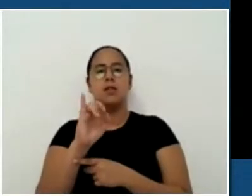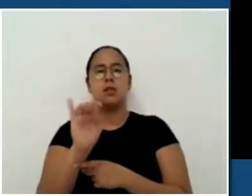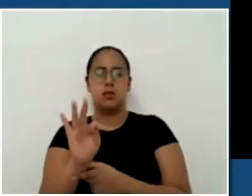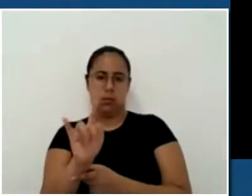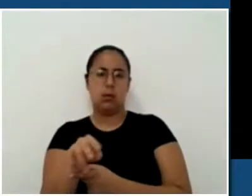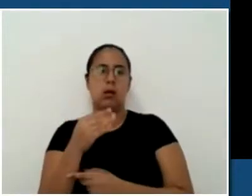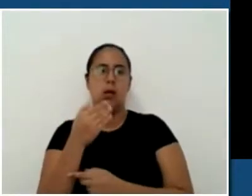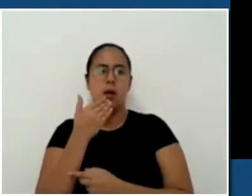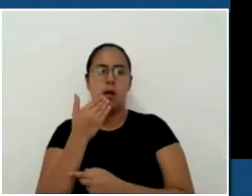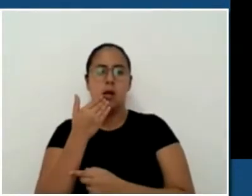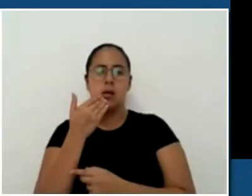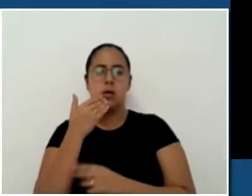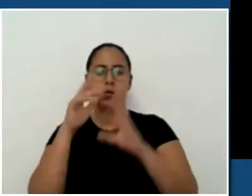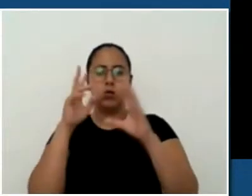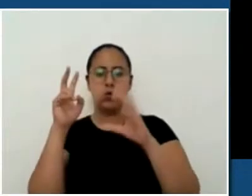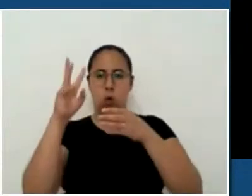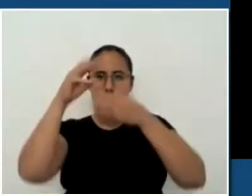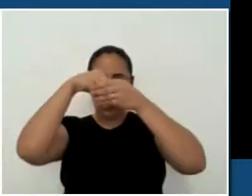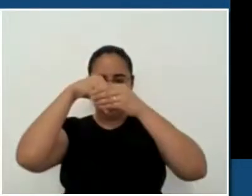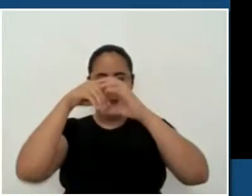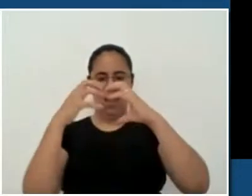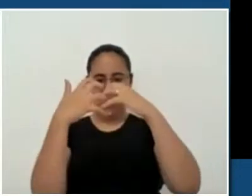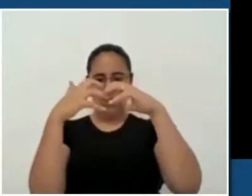fronto-estriatal, aqui é gânglios da base, e parietal,